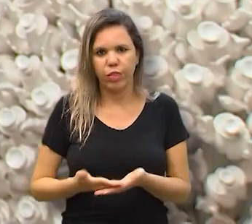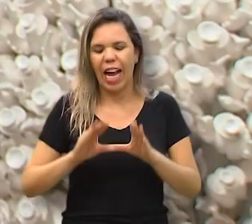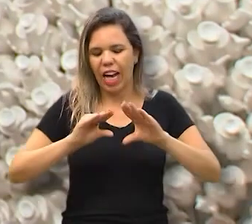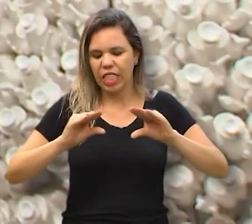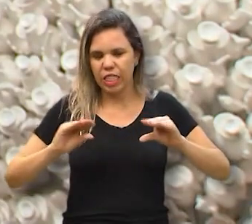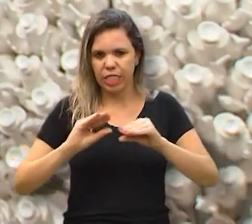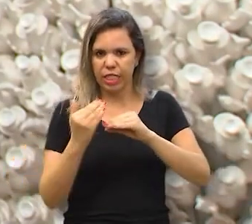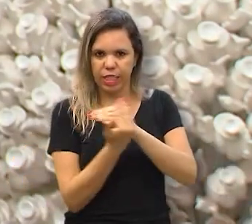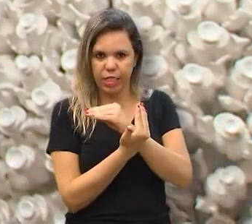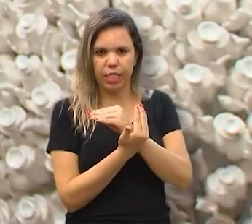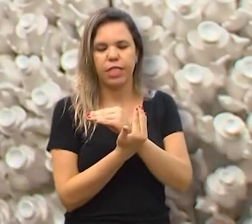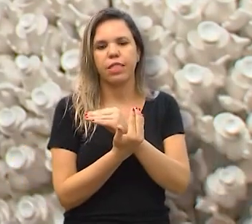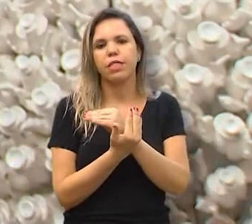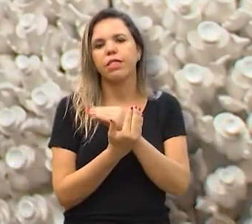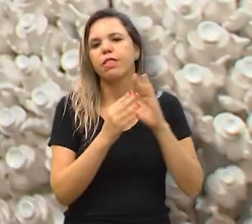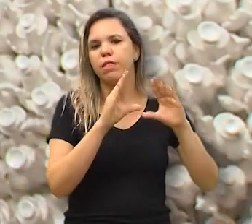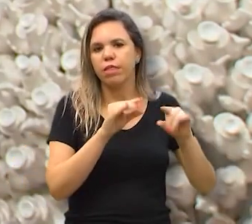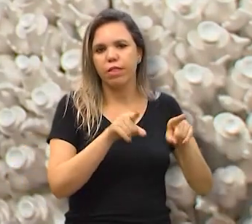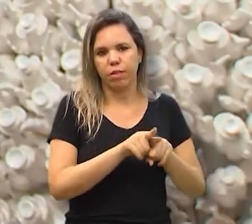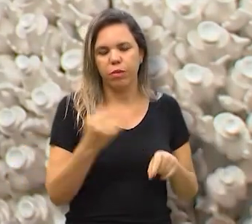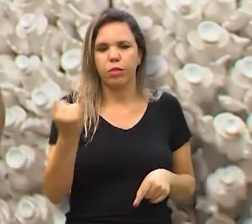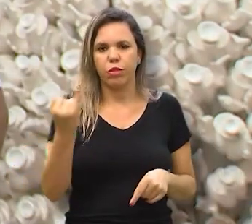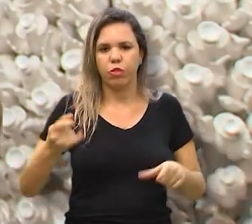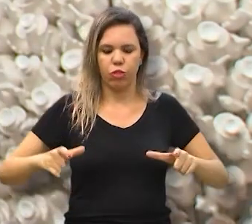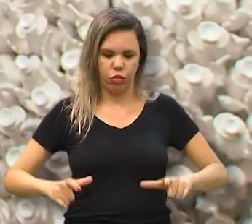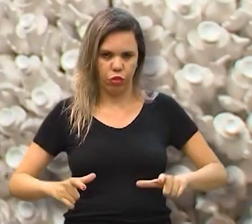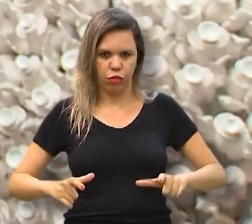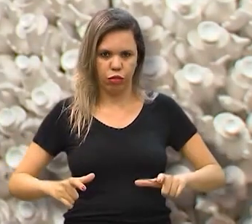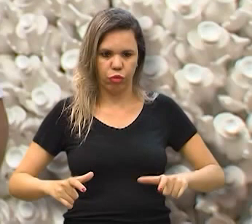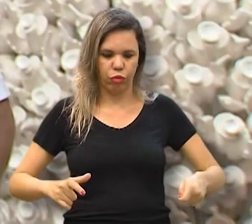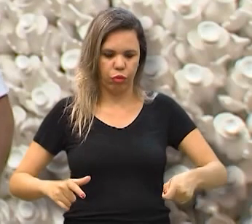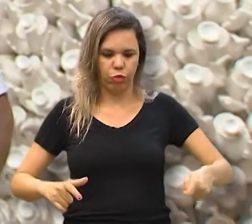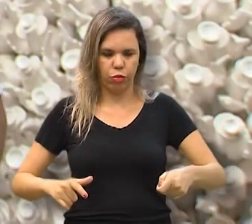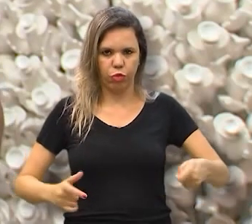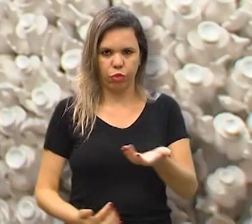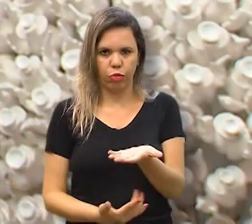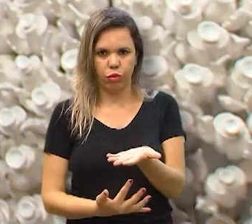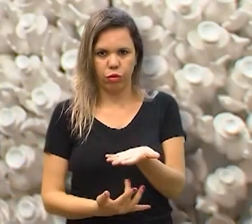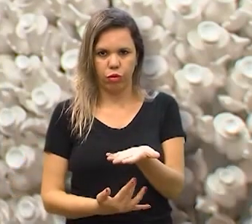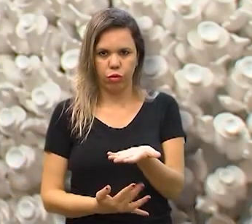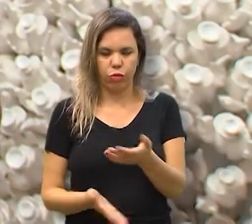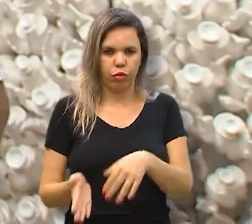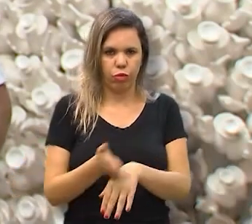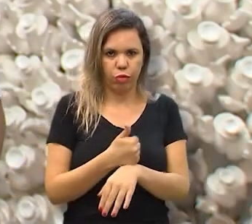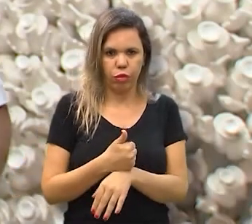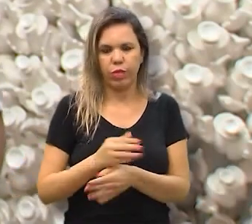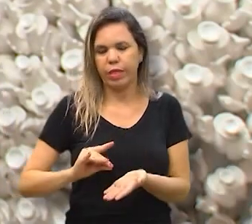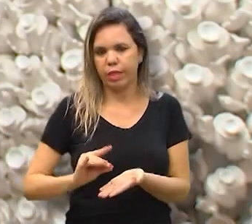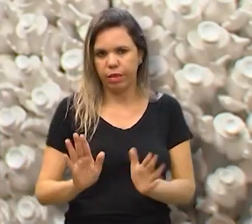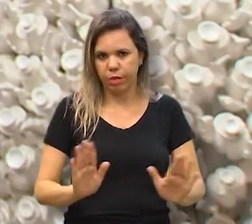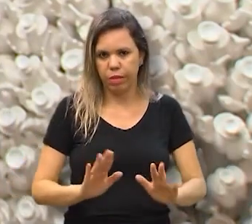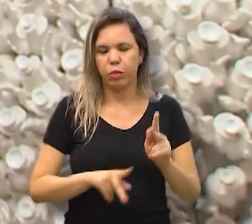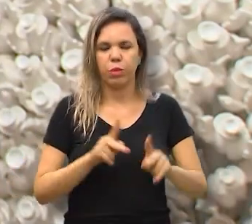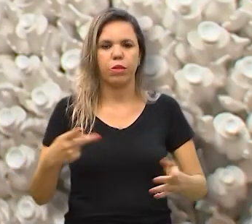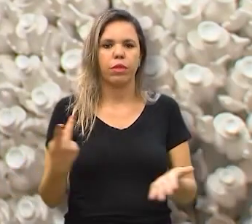chapeado, porque daí a casquinha vai ficar presa. Então, o importante é você ter uma frigideira antiaderente, aquecê-la bem antes. Esse é um erro que o